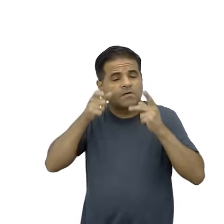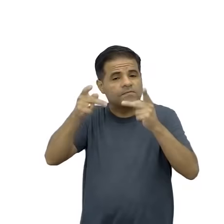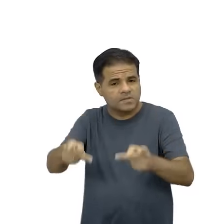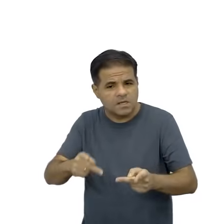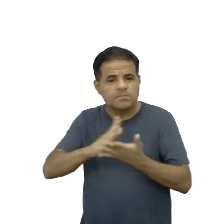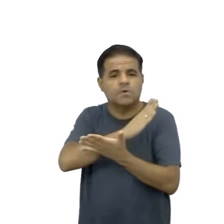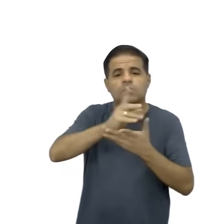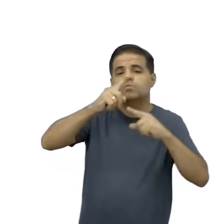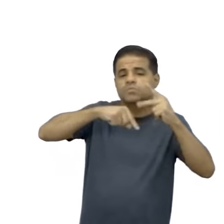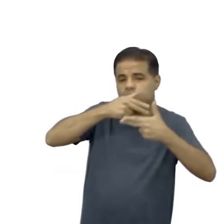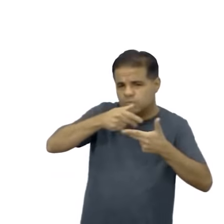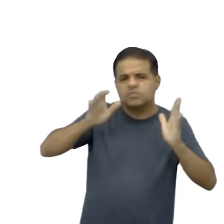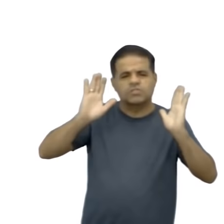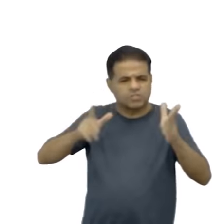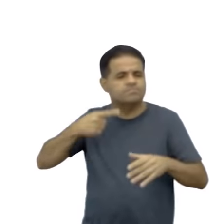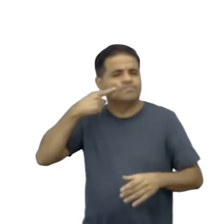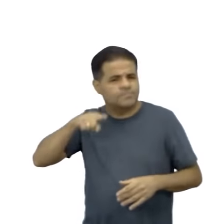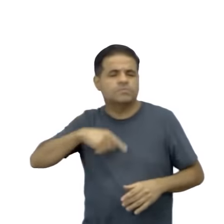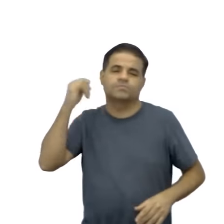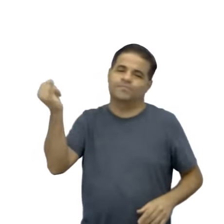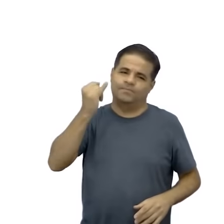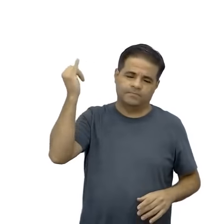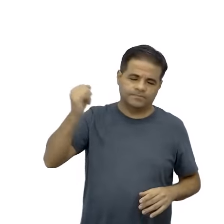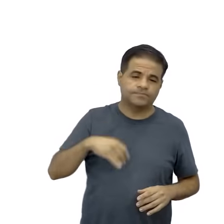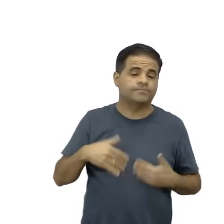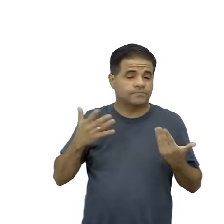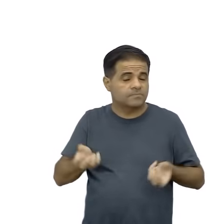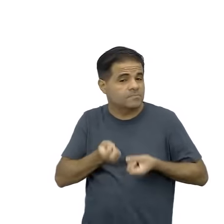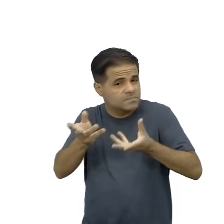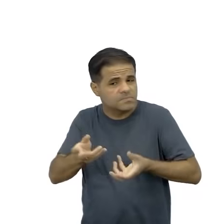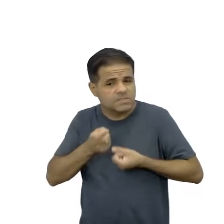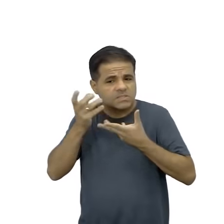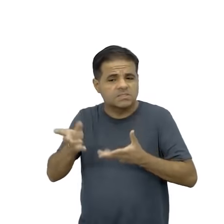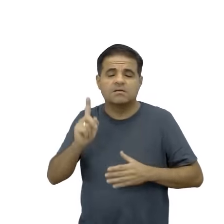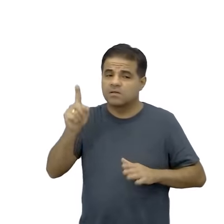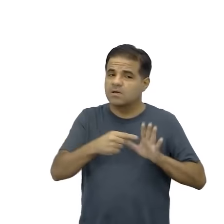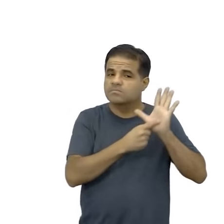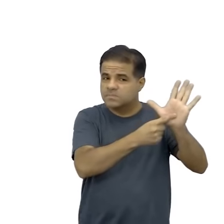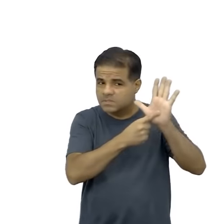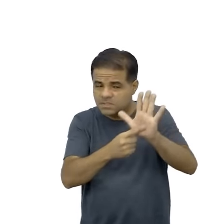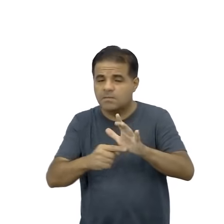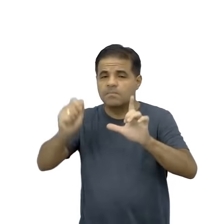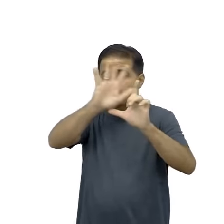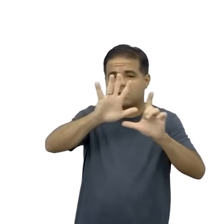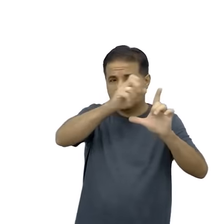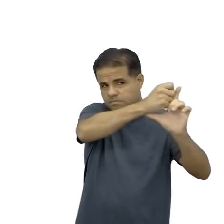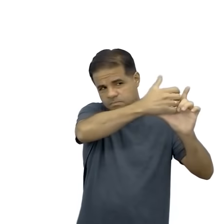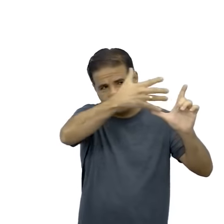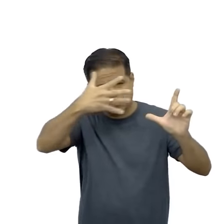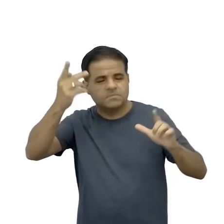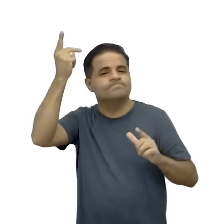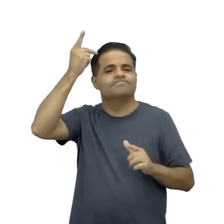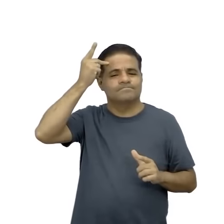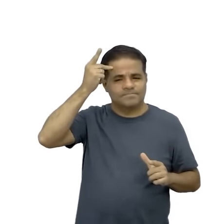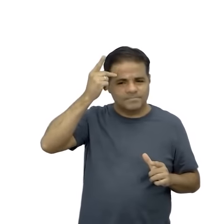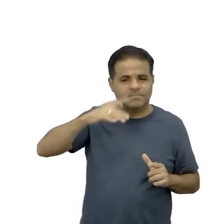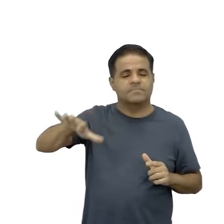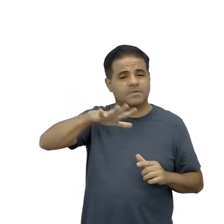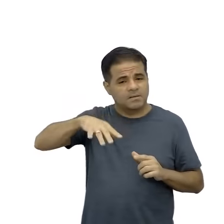alguns recursos, vocês viram lá a importância também dos dados, né, que são apresentados lá na plataforma São Paulo,